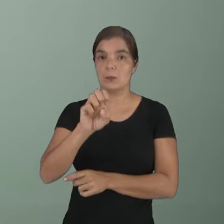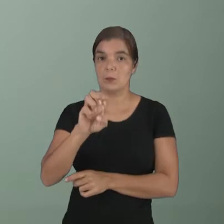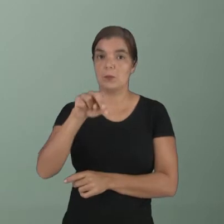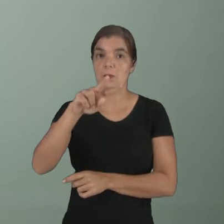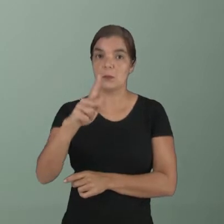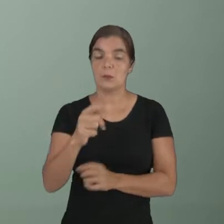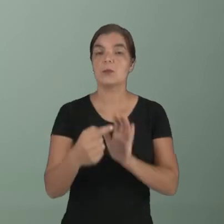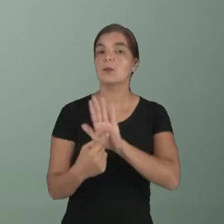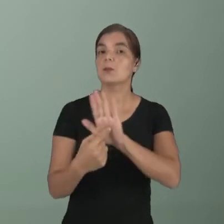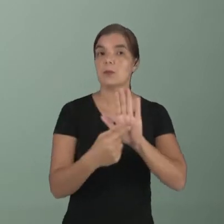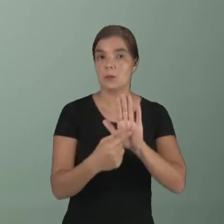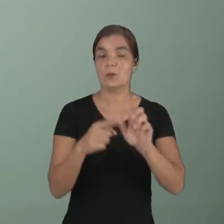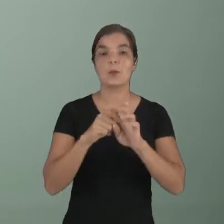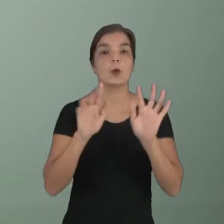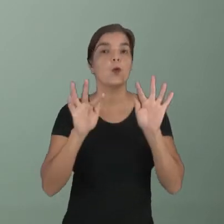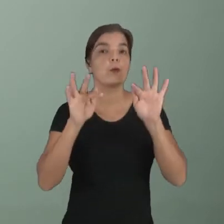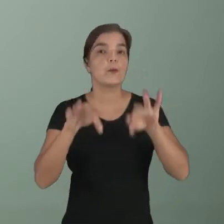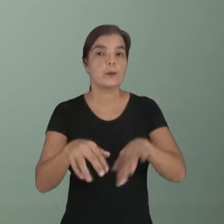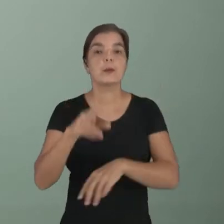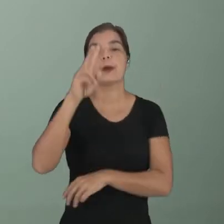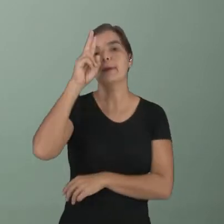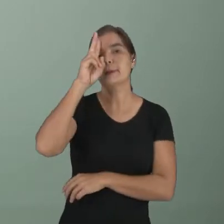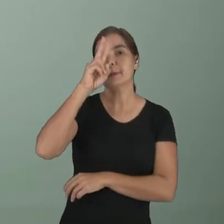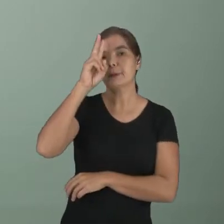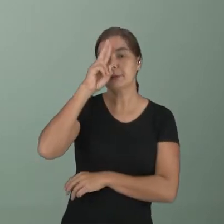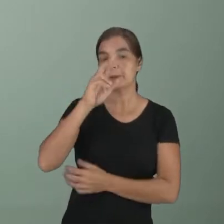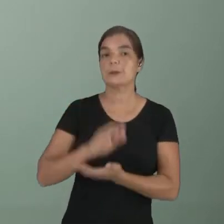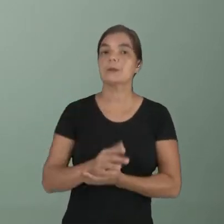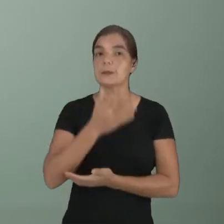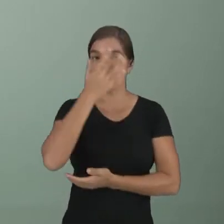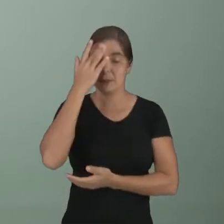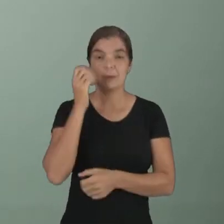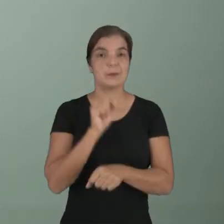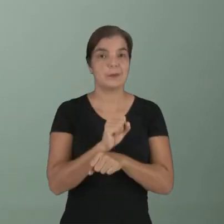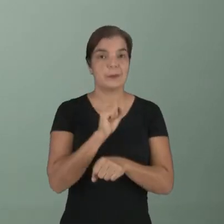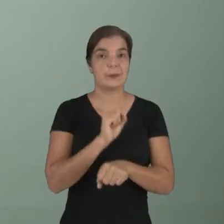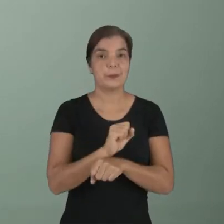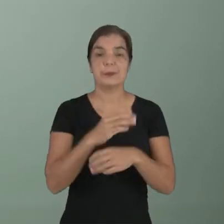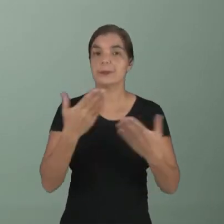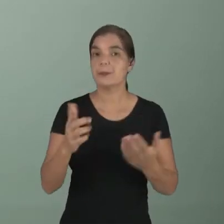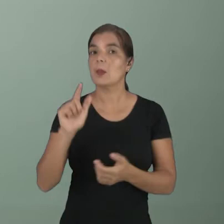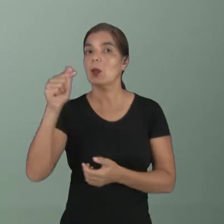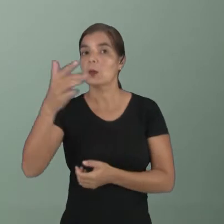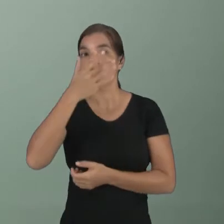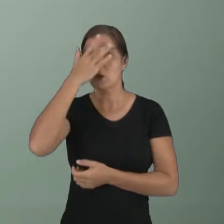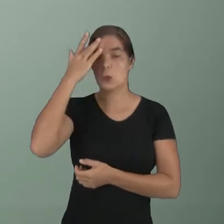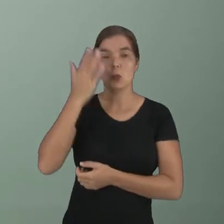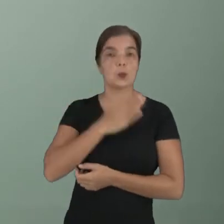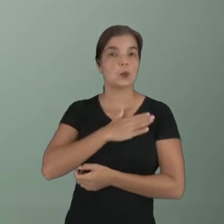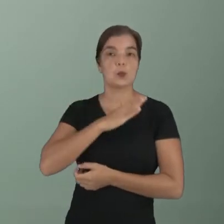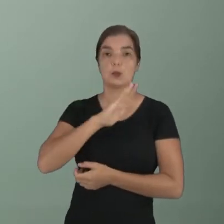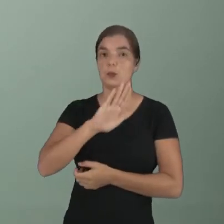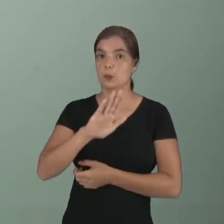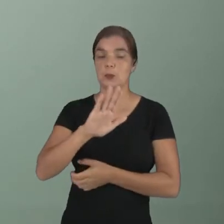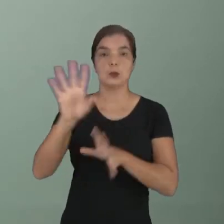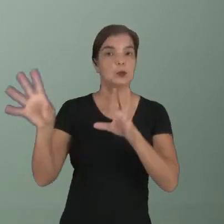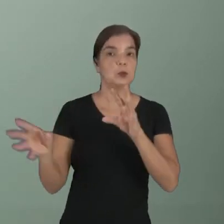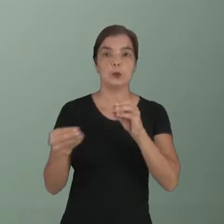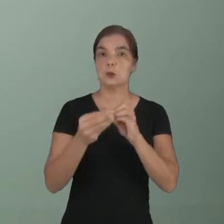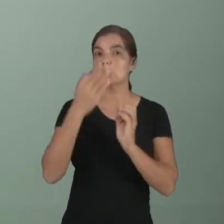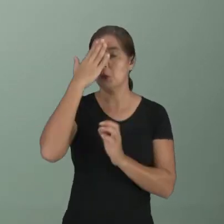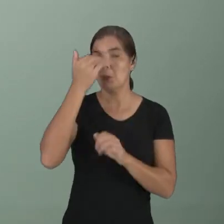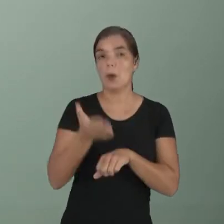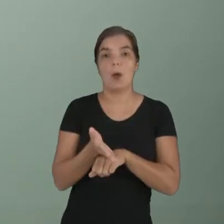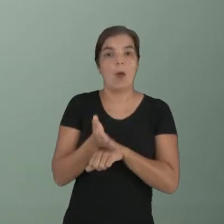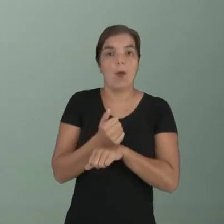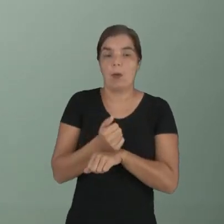trouxe, como, por exemplo, o final da história, que é o que muitas pessoas esperam. Já outras pessoas que não gostam, de